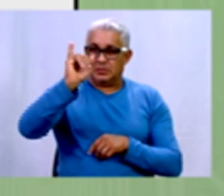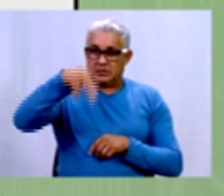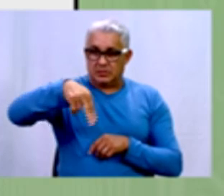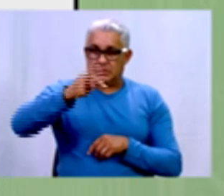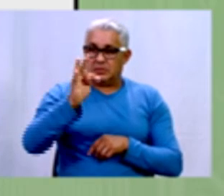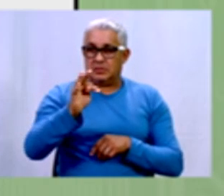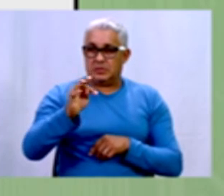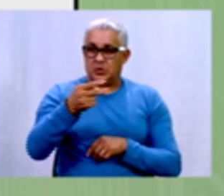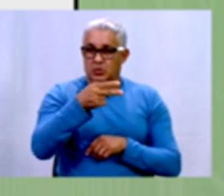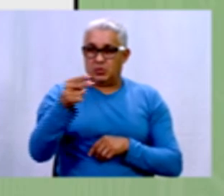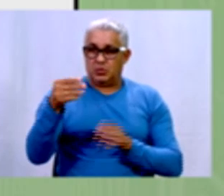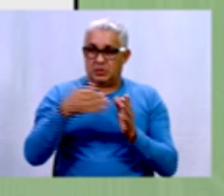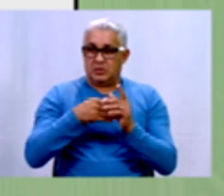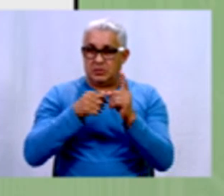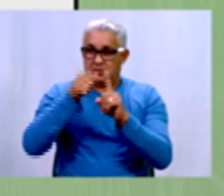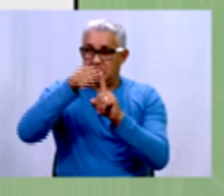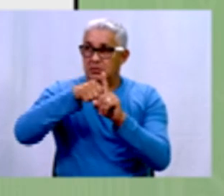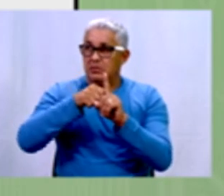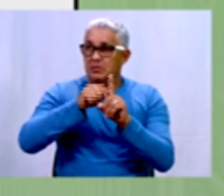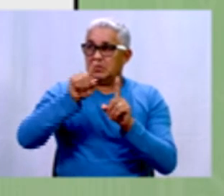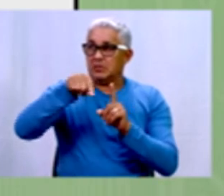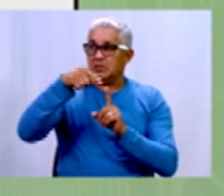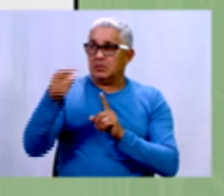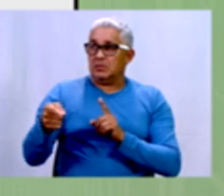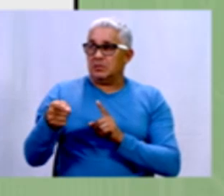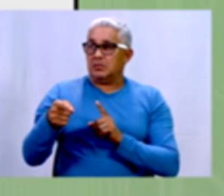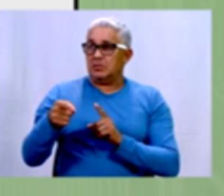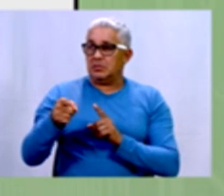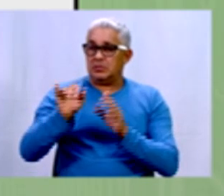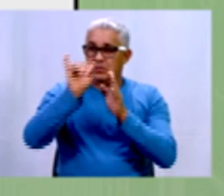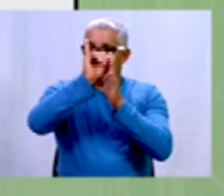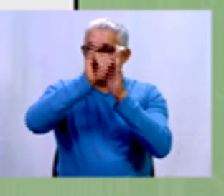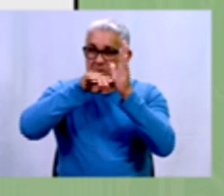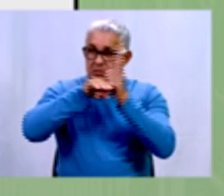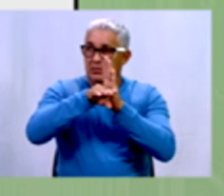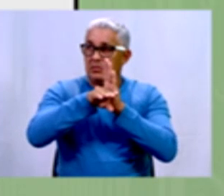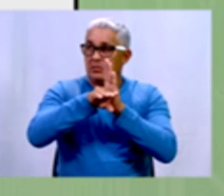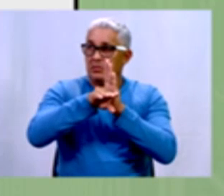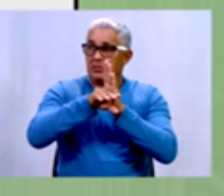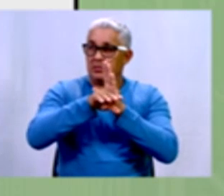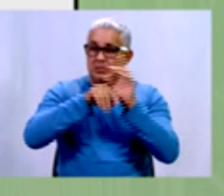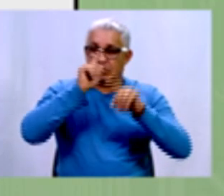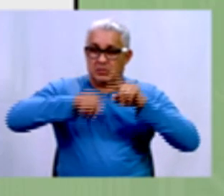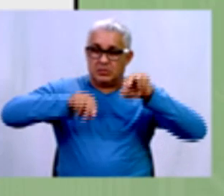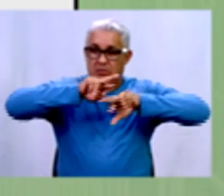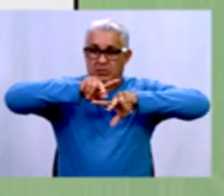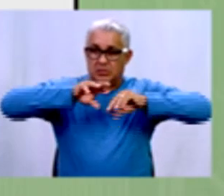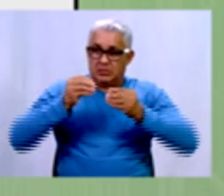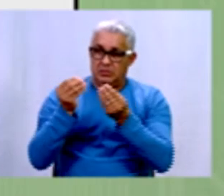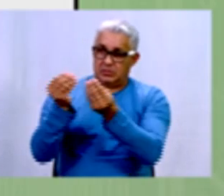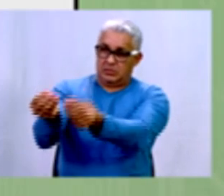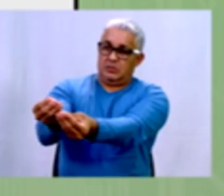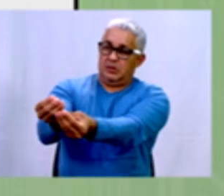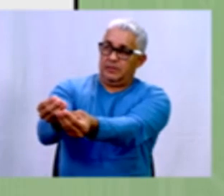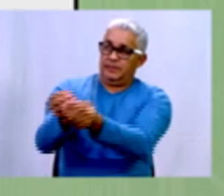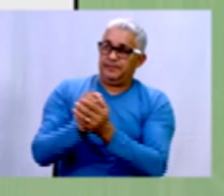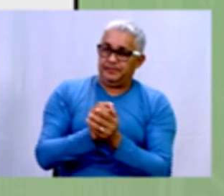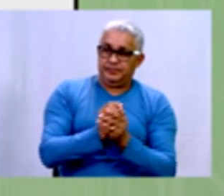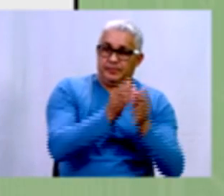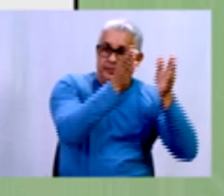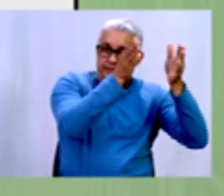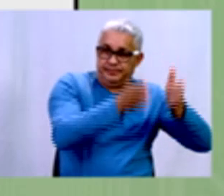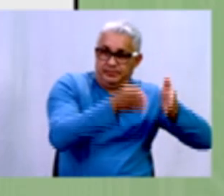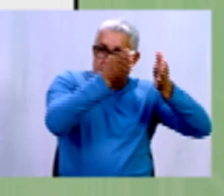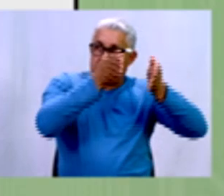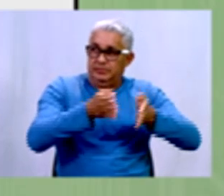4 semanas, e o incremento, ou seja, o produto sendo entregue. Então,